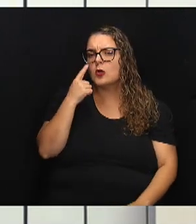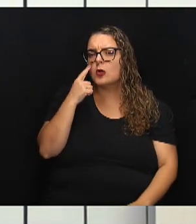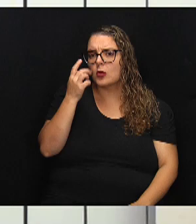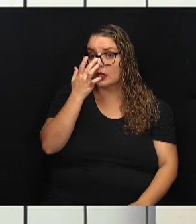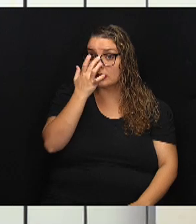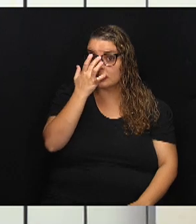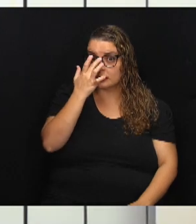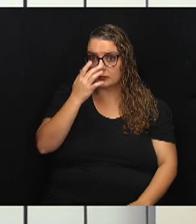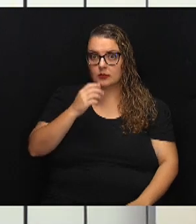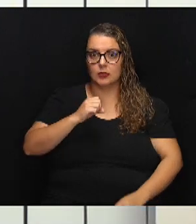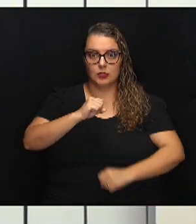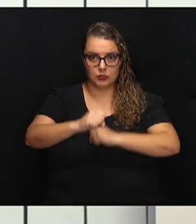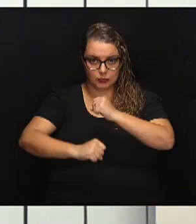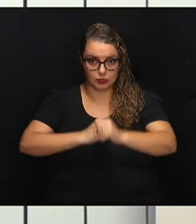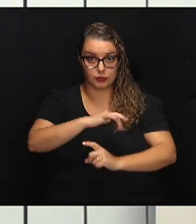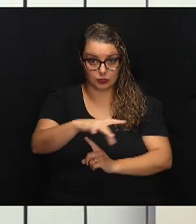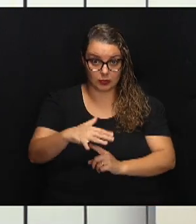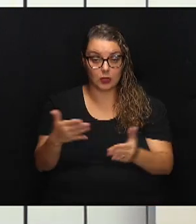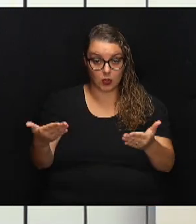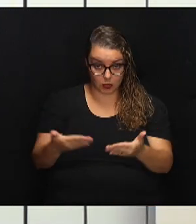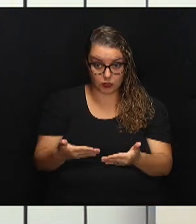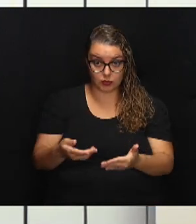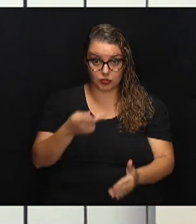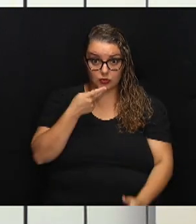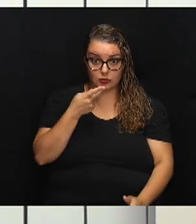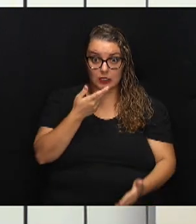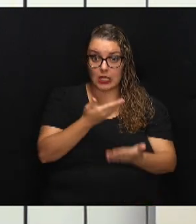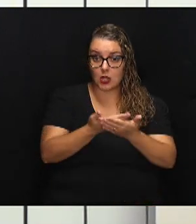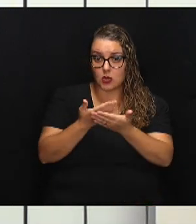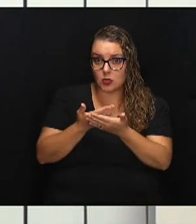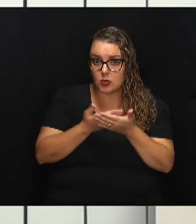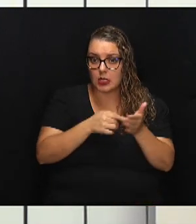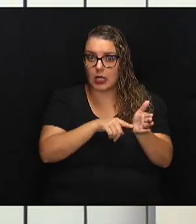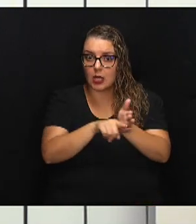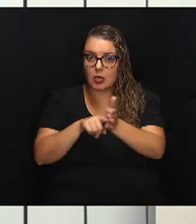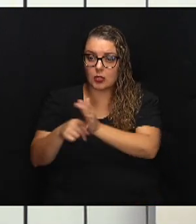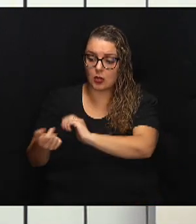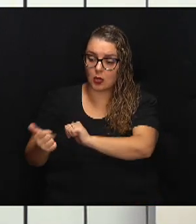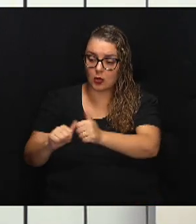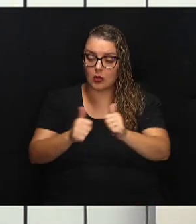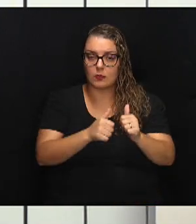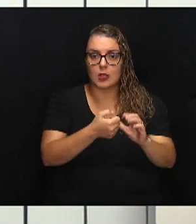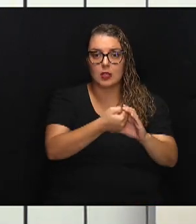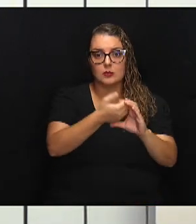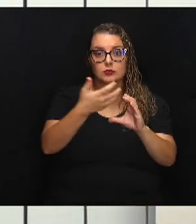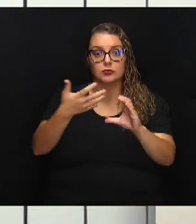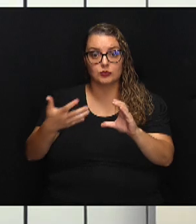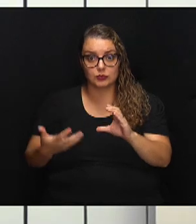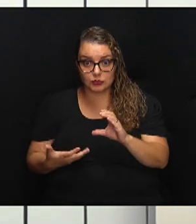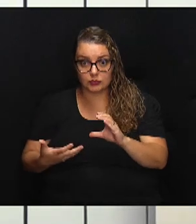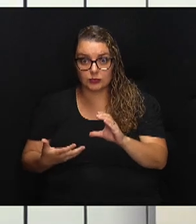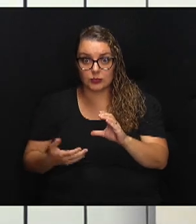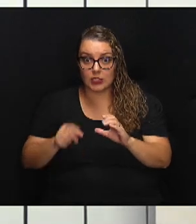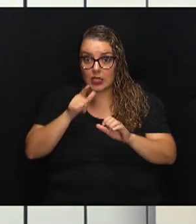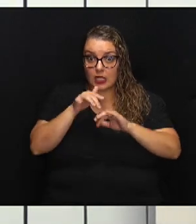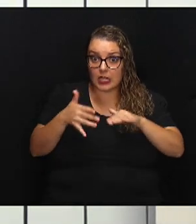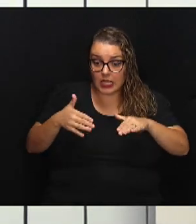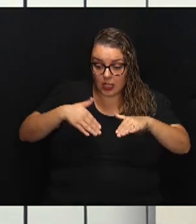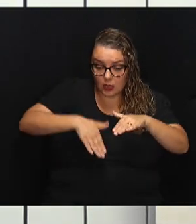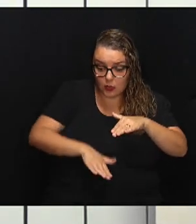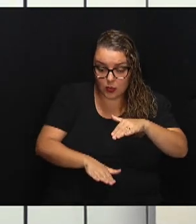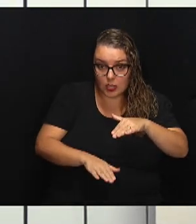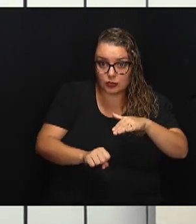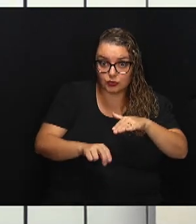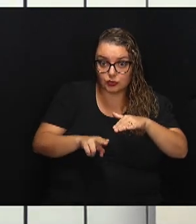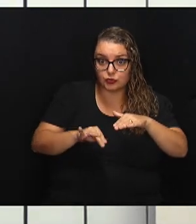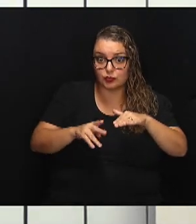No Giro Ambiental de hoje nós vamos falar de um estudo que vai avaliar as características das águas subterrâneas das